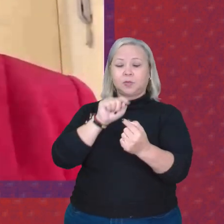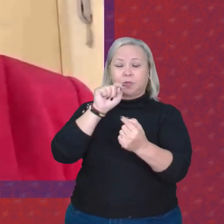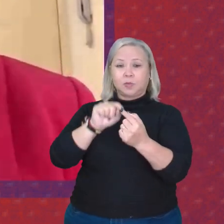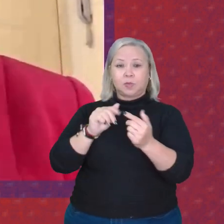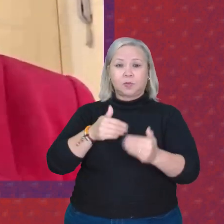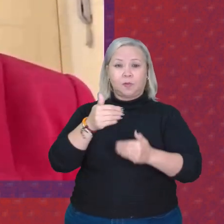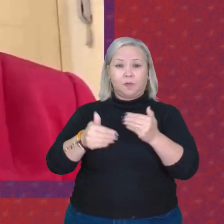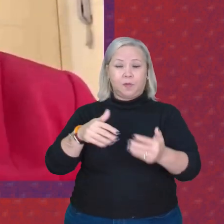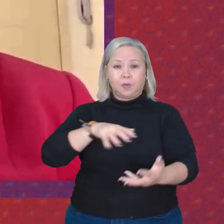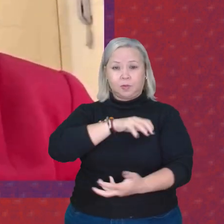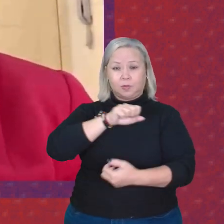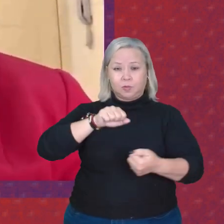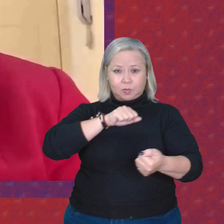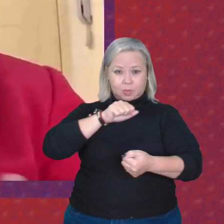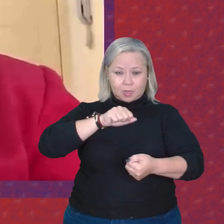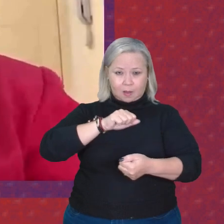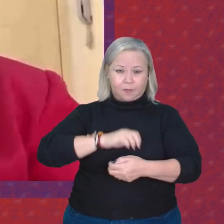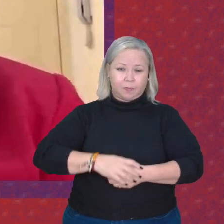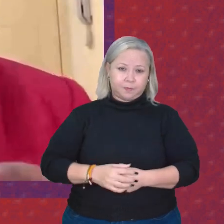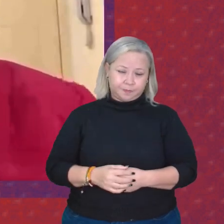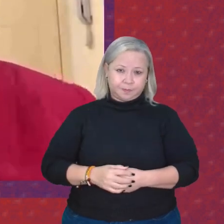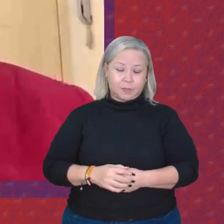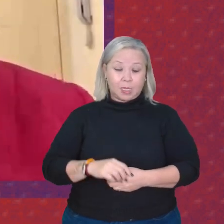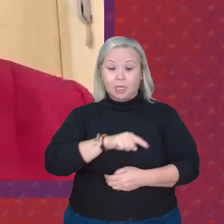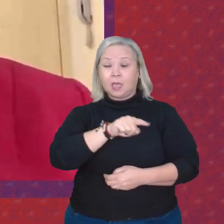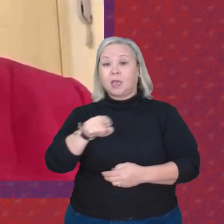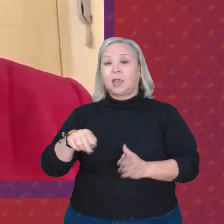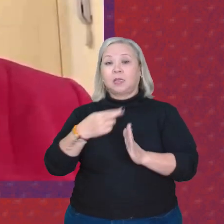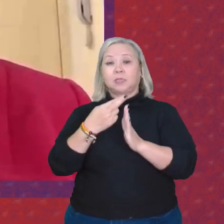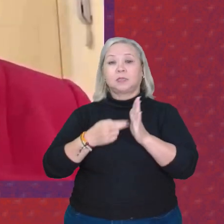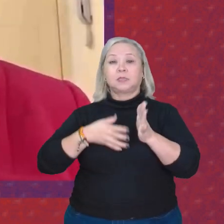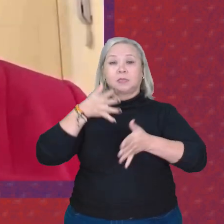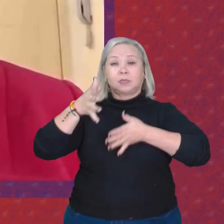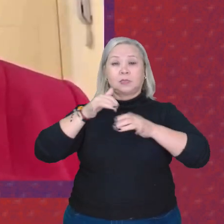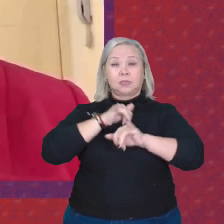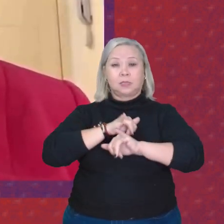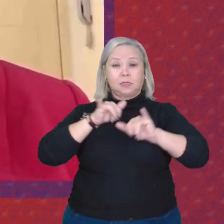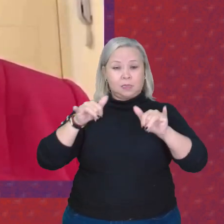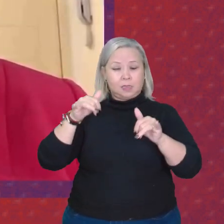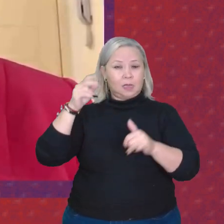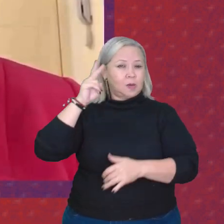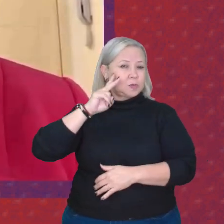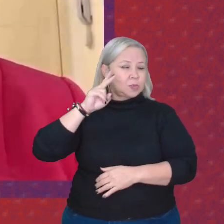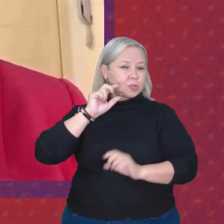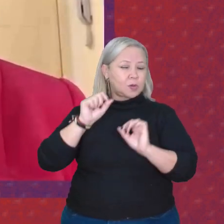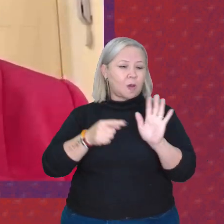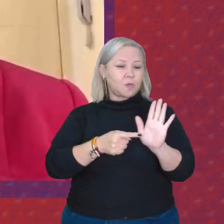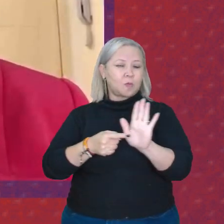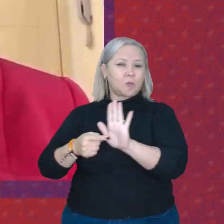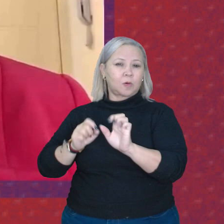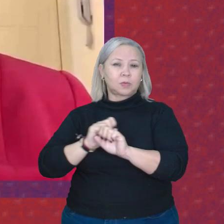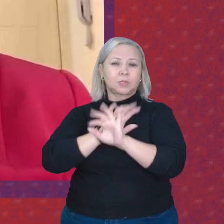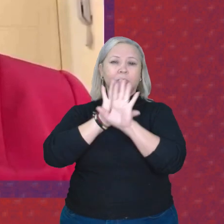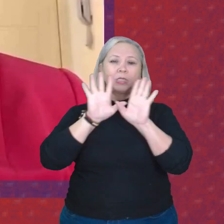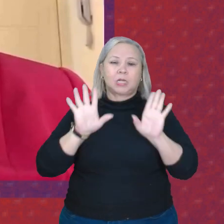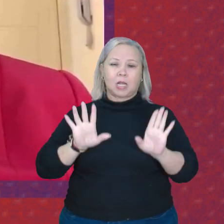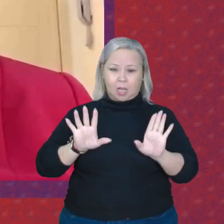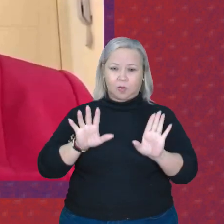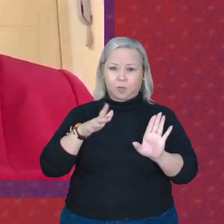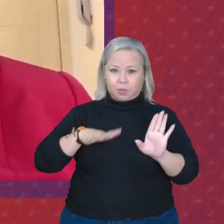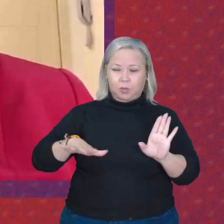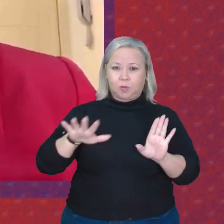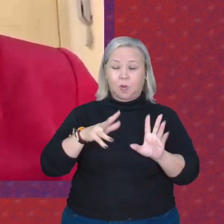Desenvolvimento Sustentável. Então, esse relato histórico demonstra de forma muito clara